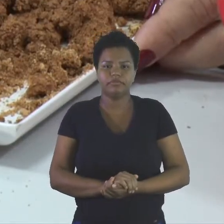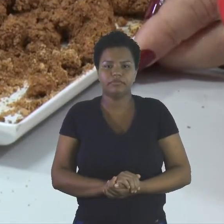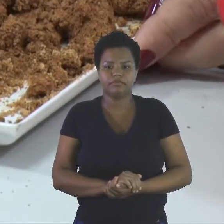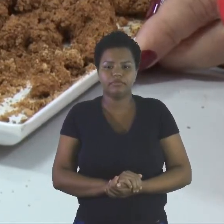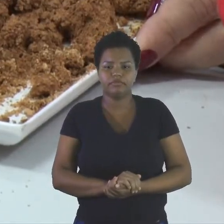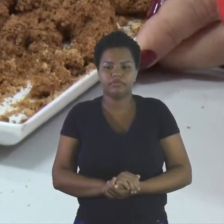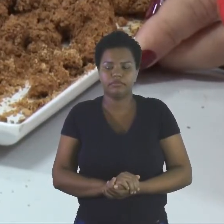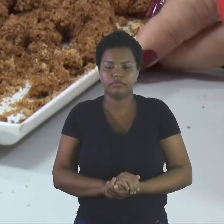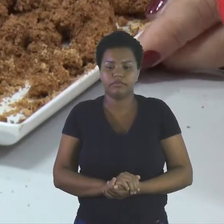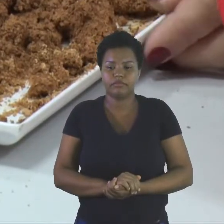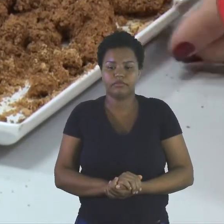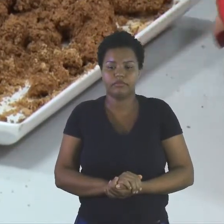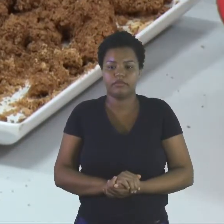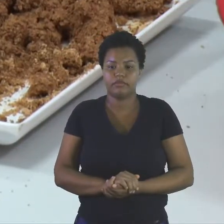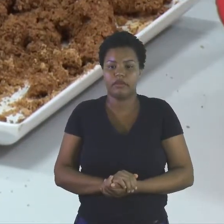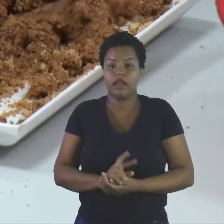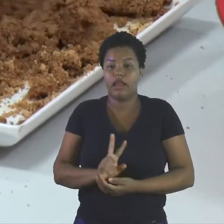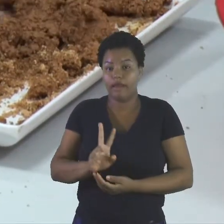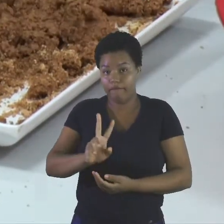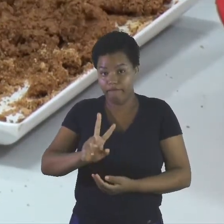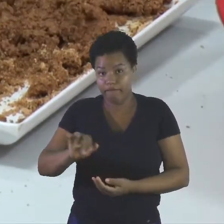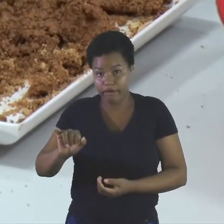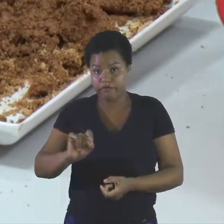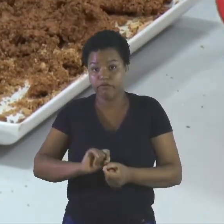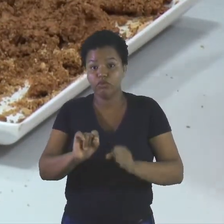E aí você vai espalhar